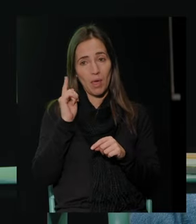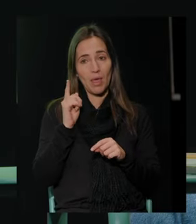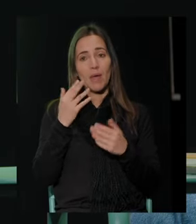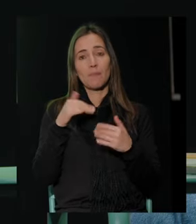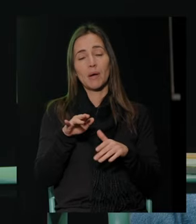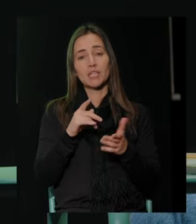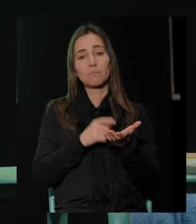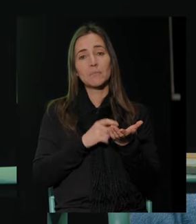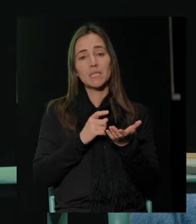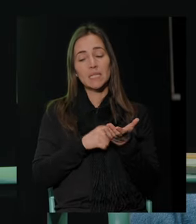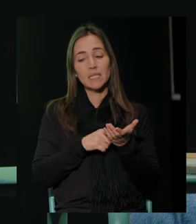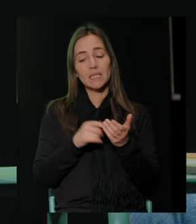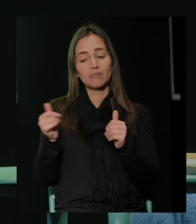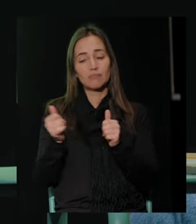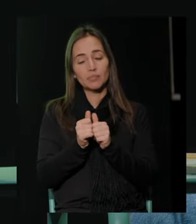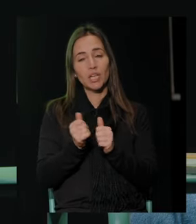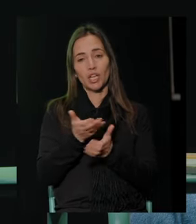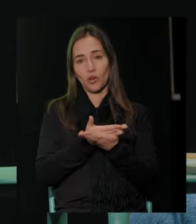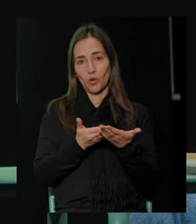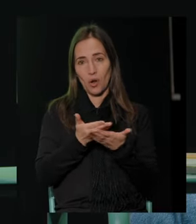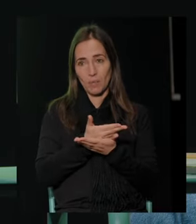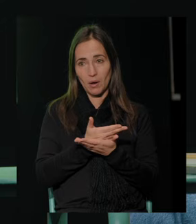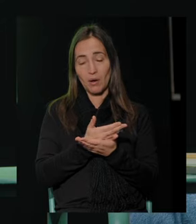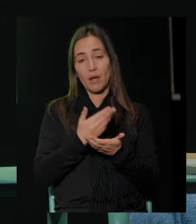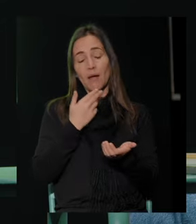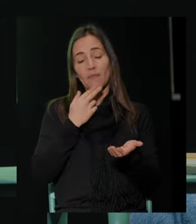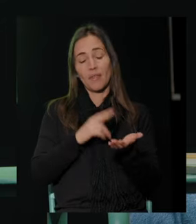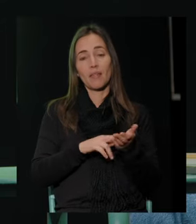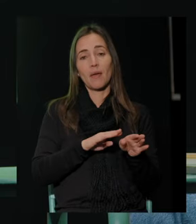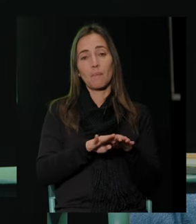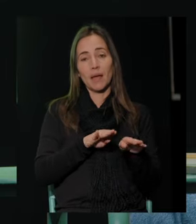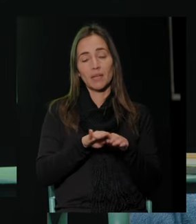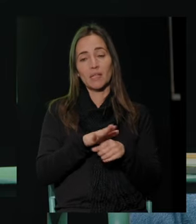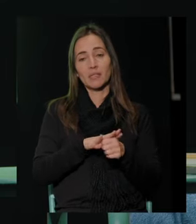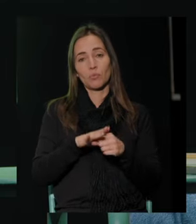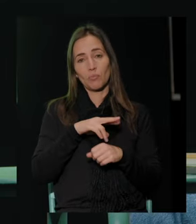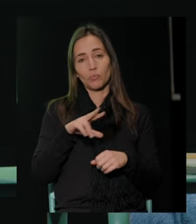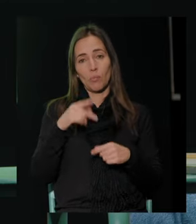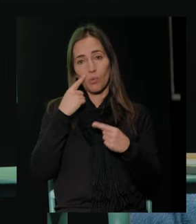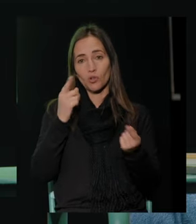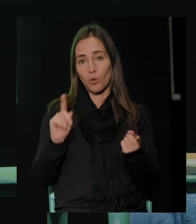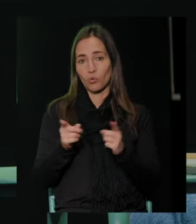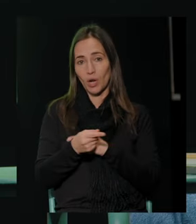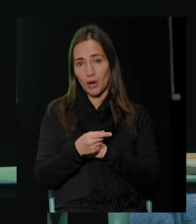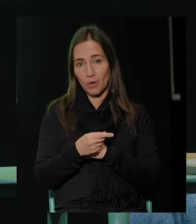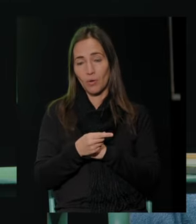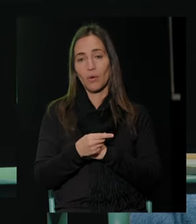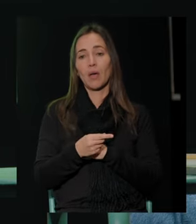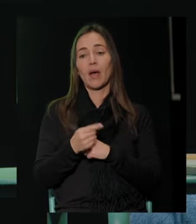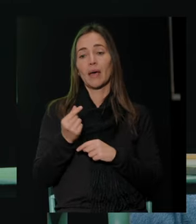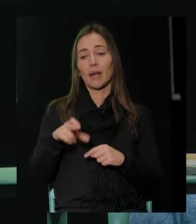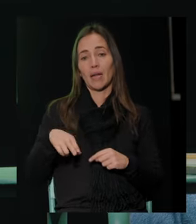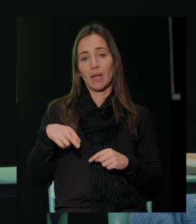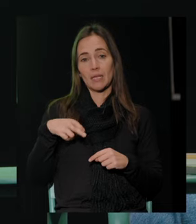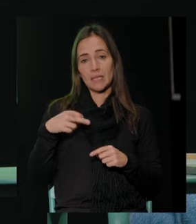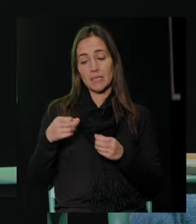necessidade de aproximação económica. A prática mostra, a realidade em Portugal mostra que é o contrário que está a acontecer, não é? A riqueza está-se a